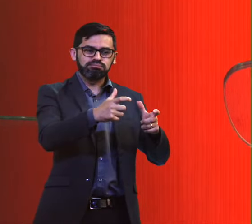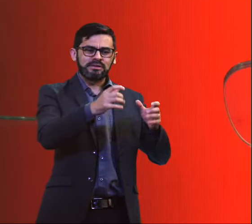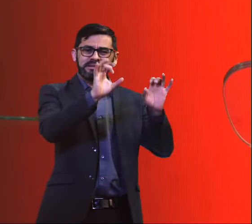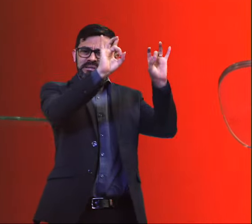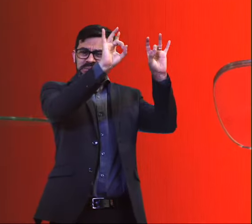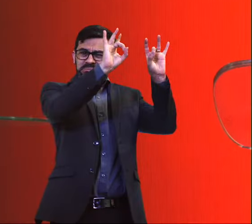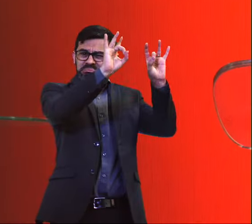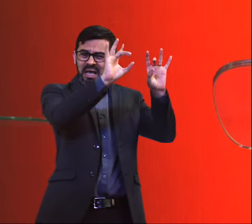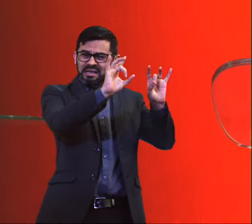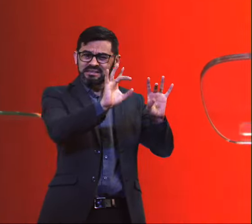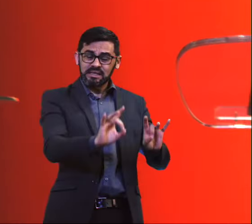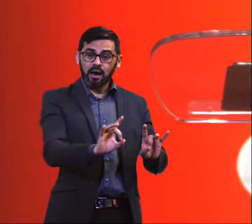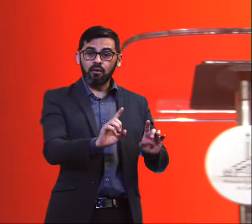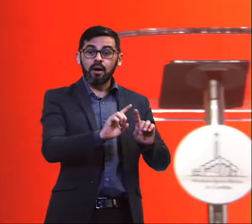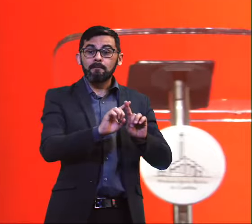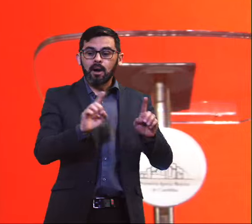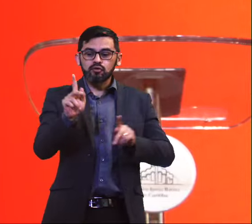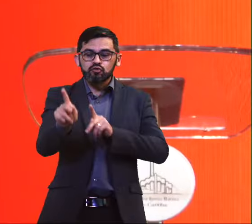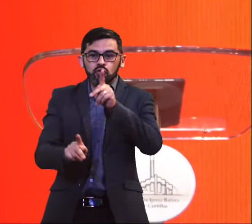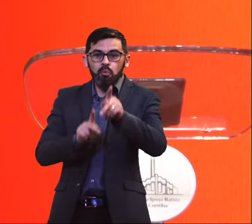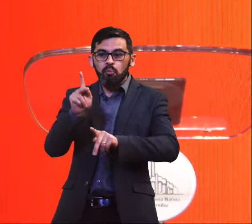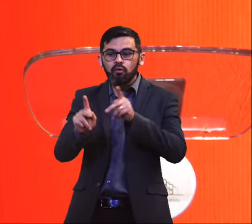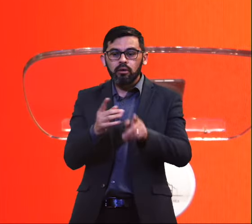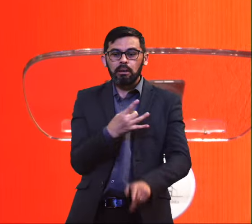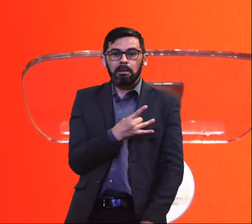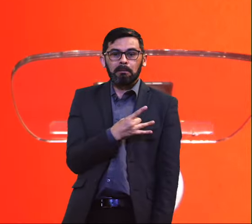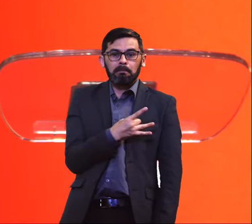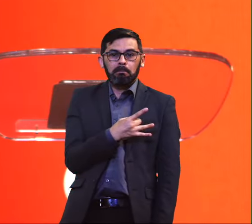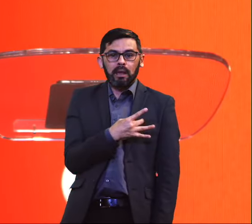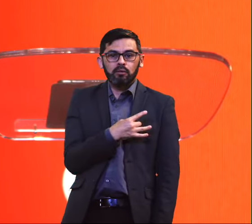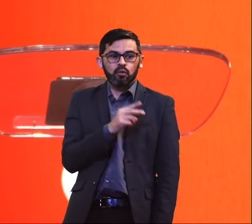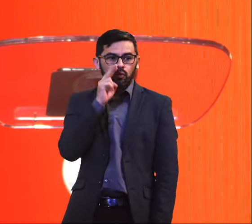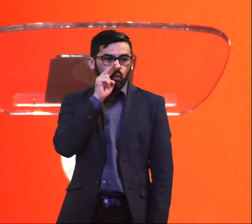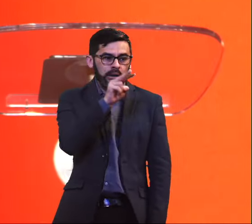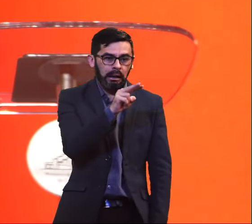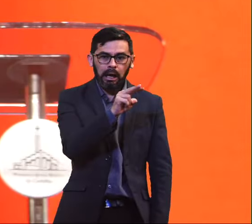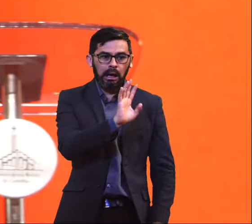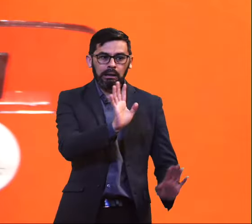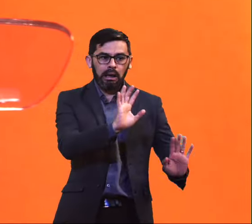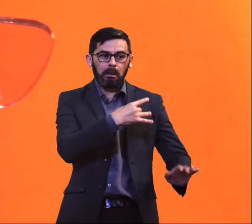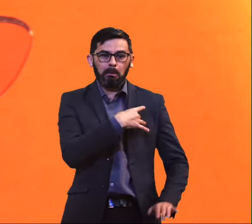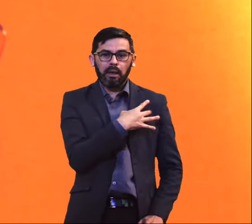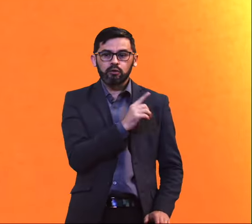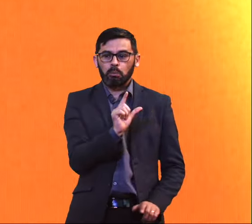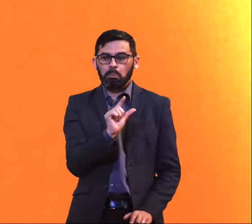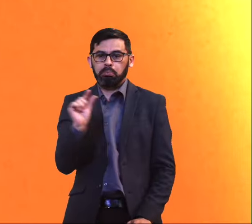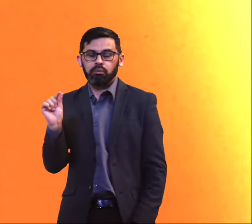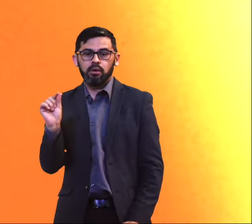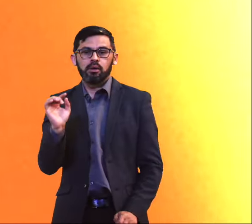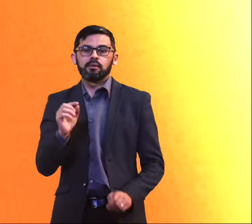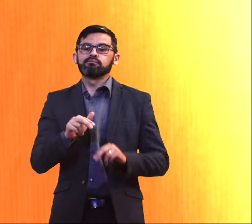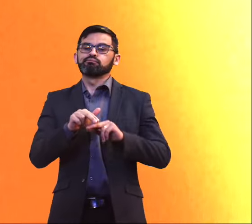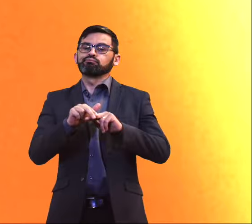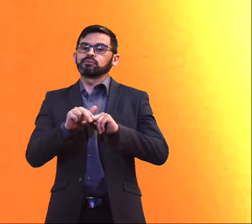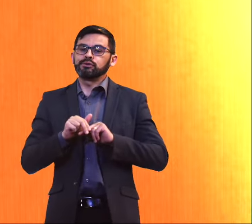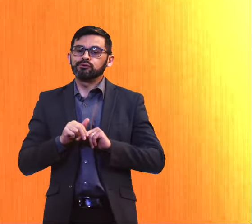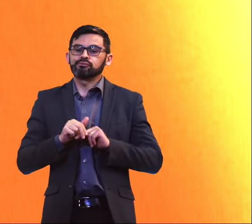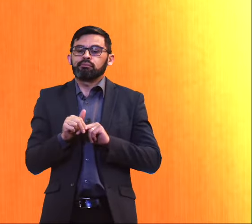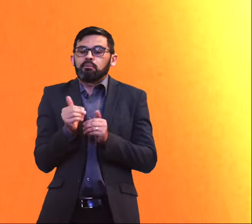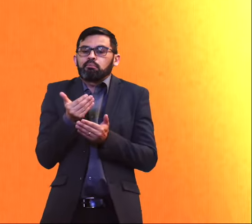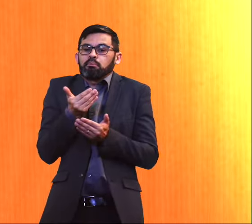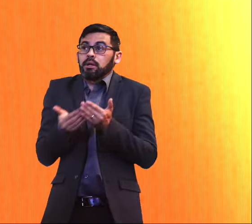mel. Mas eles tiveram medo. E por isso muitas vezes desperdiçaram a bênção